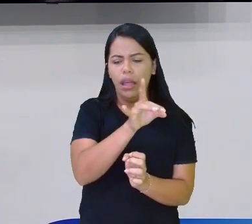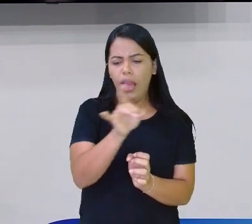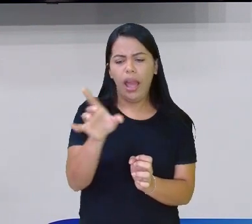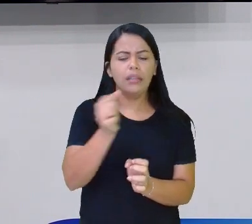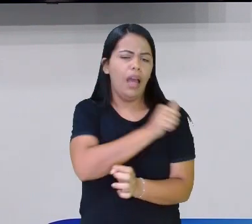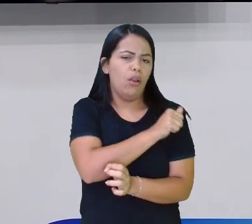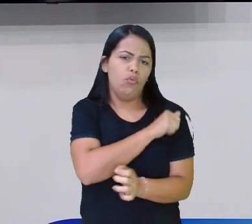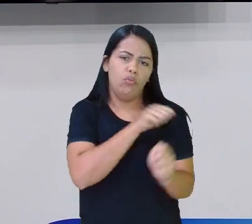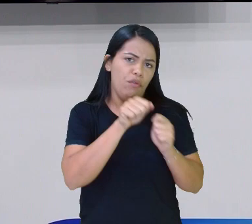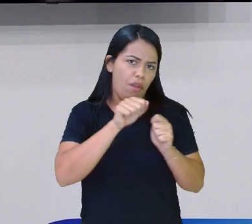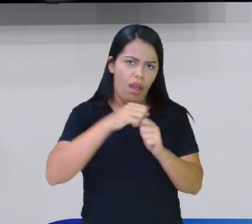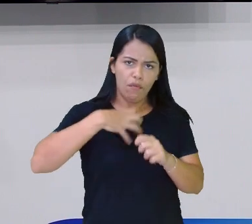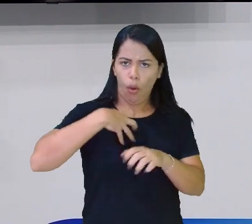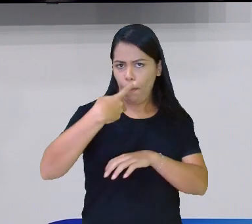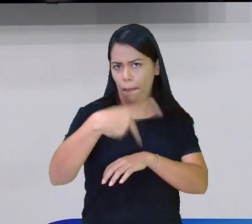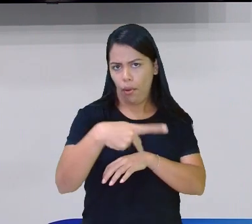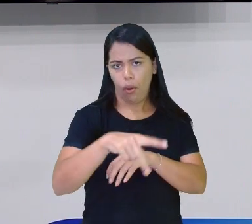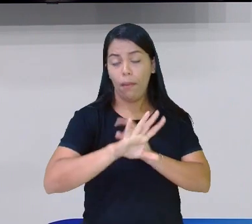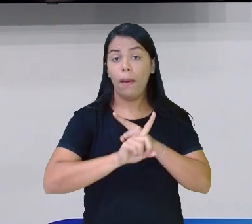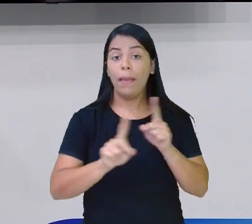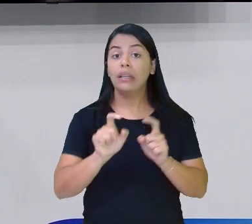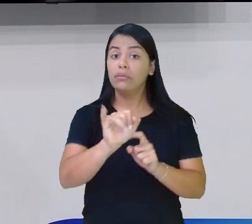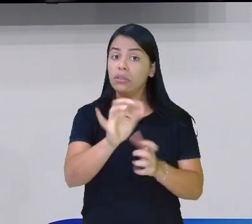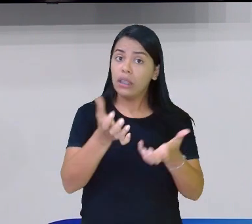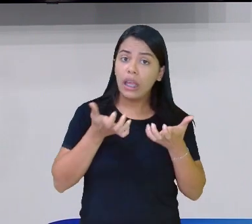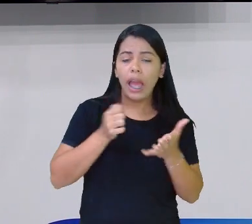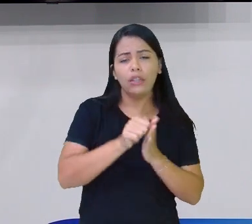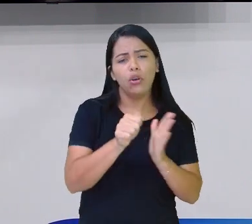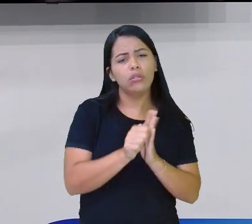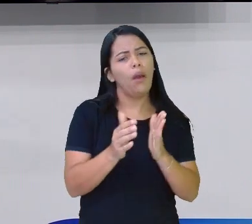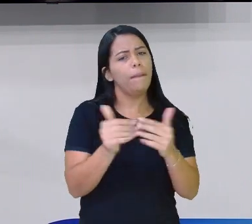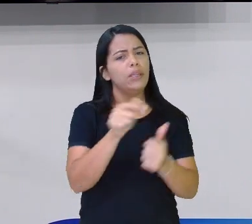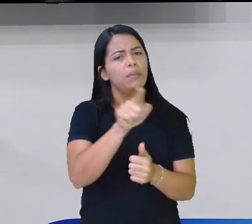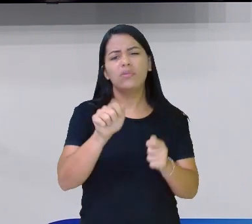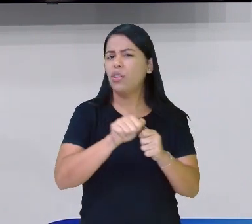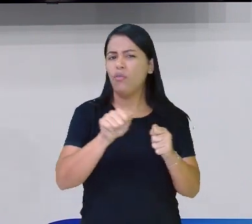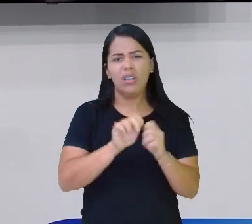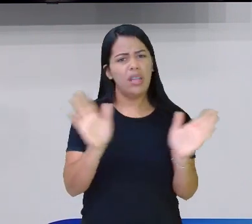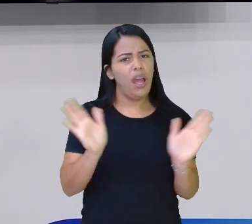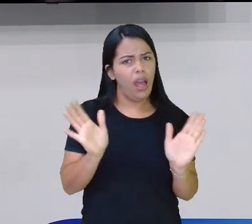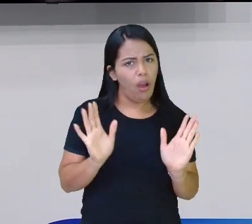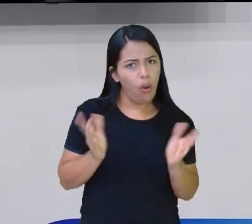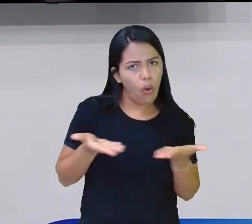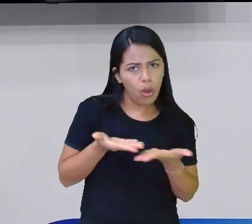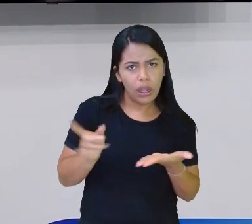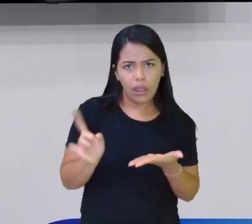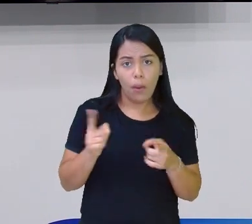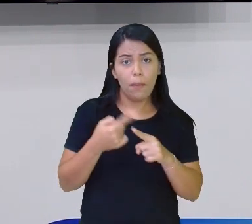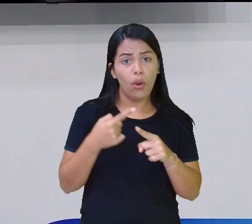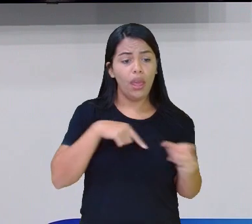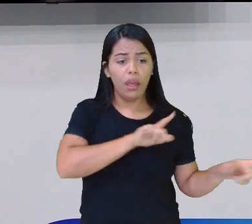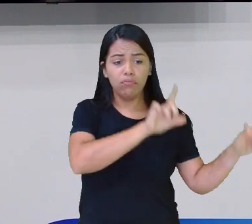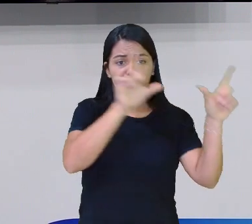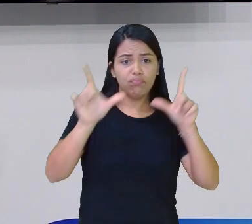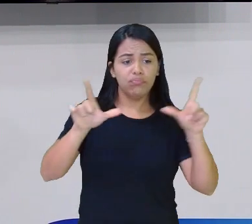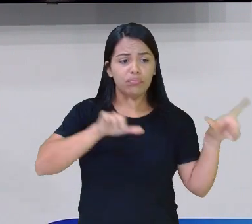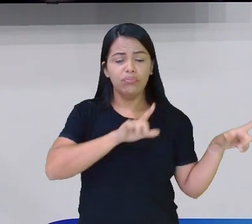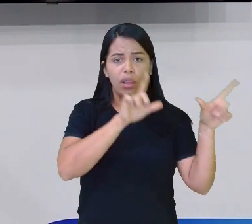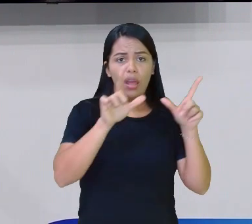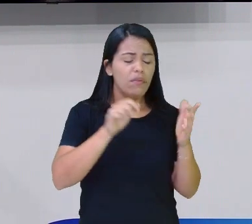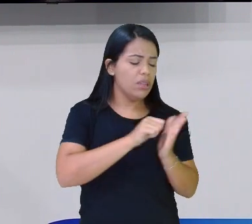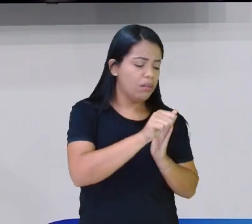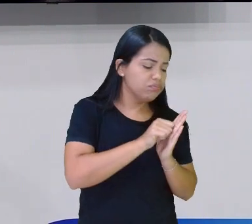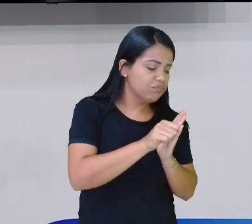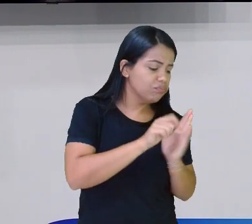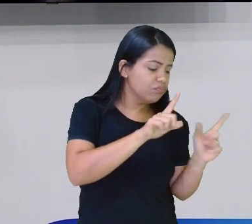conteúdo. Se você gosta de anotar, só te peço que não faça agora, que como eu tenho que passar os slides, você pode ficar com aquela anotação pela metade. Ou